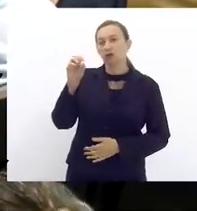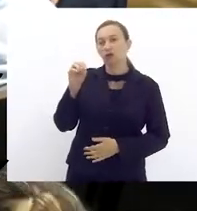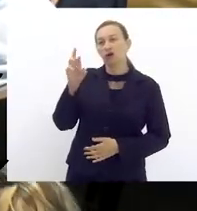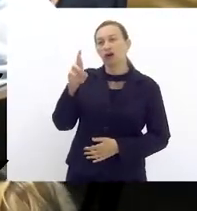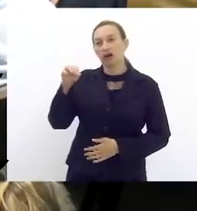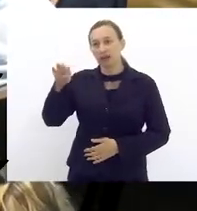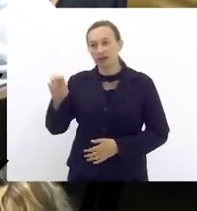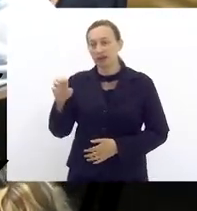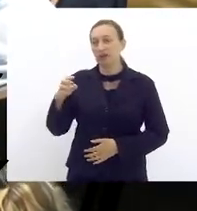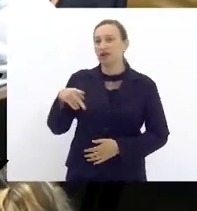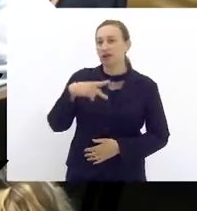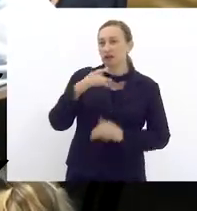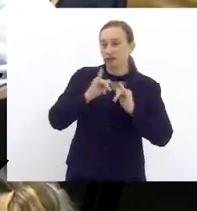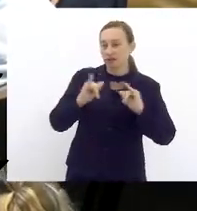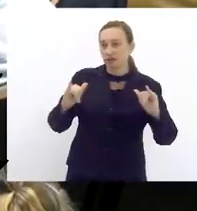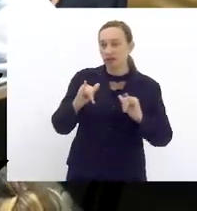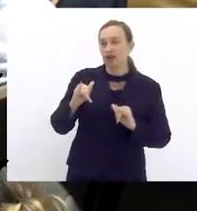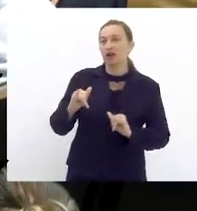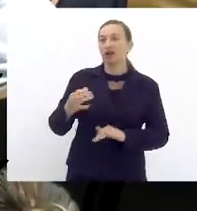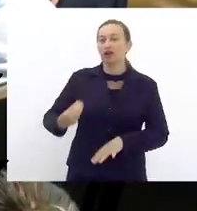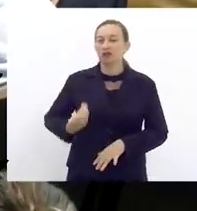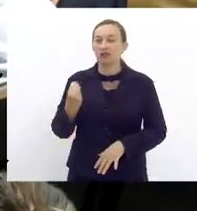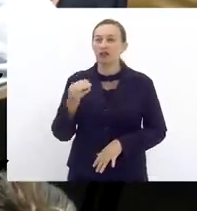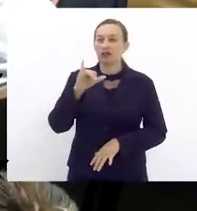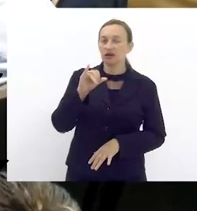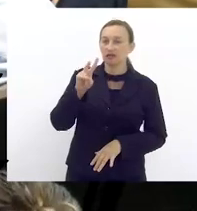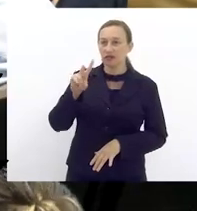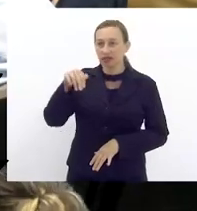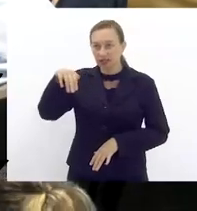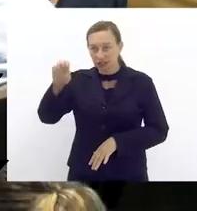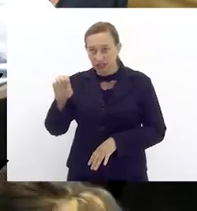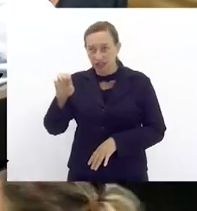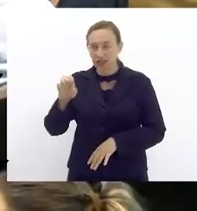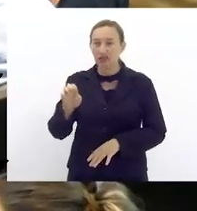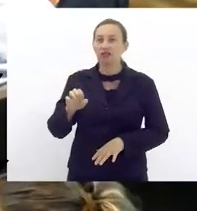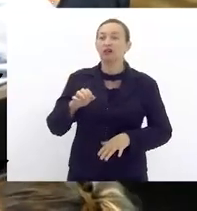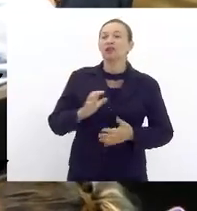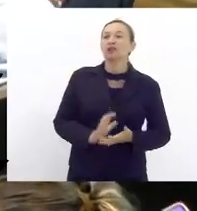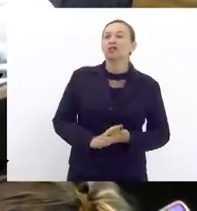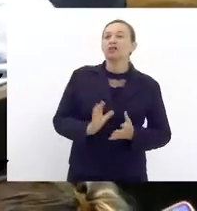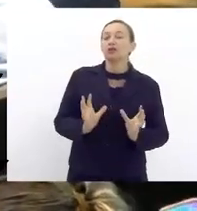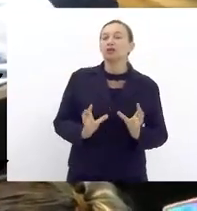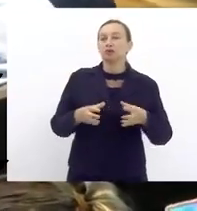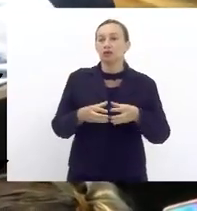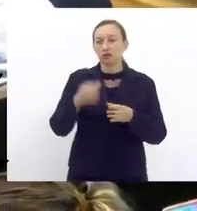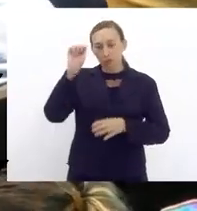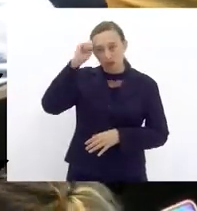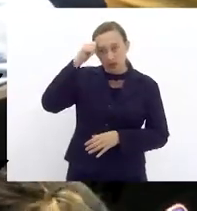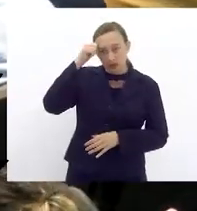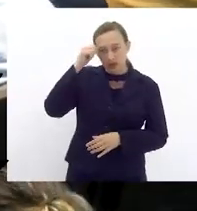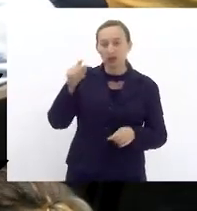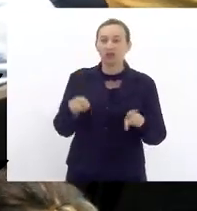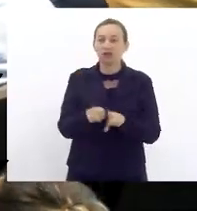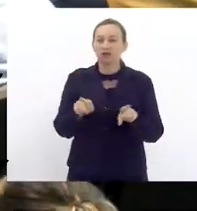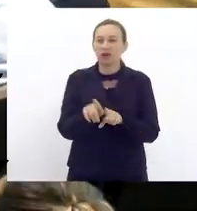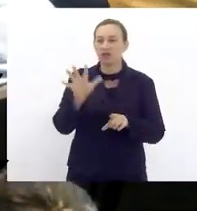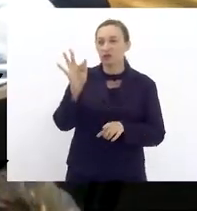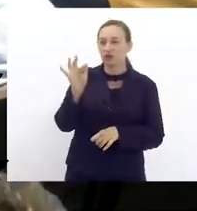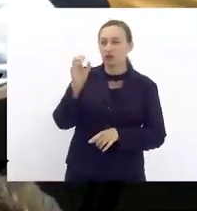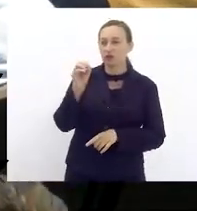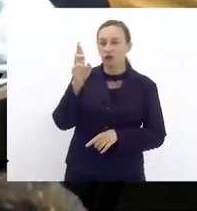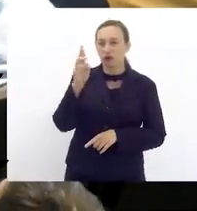a não ser a presença da Ivani ponte que é do movimento negro unificado de São Gonçalo e do Fórum de mulheres negras